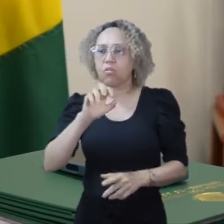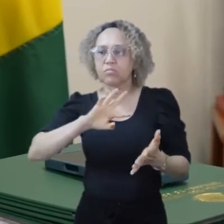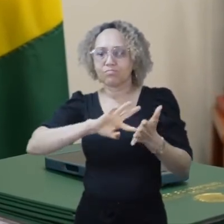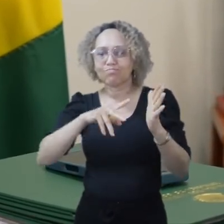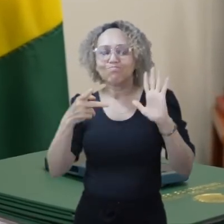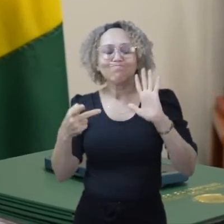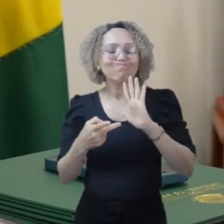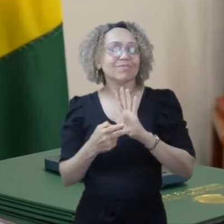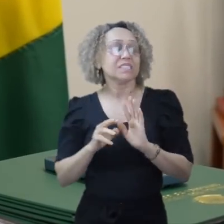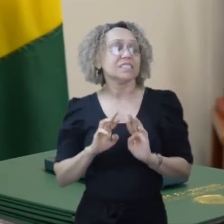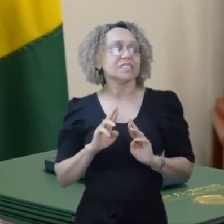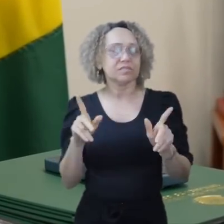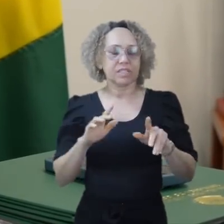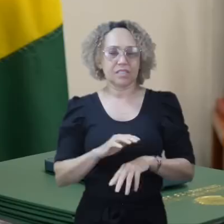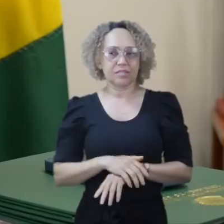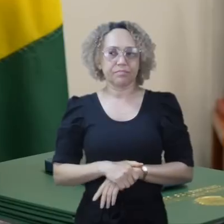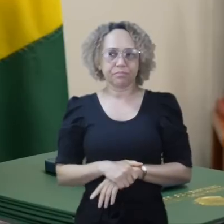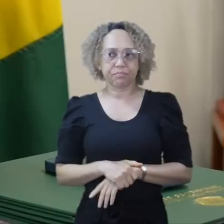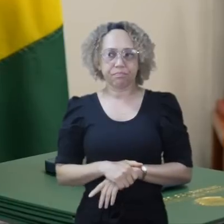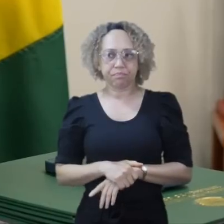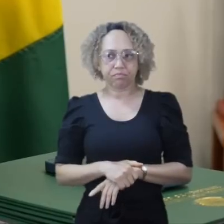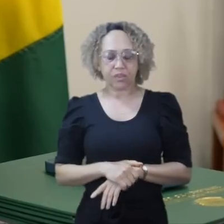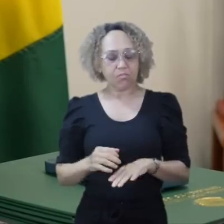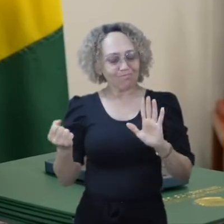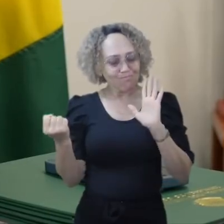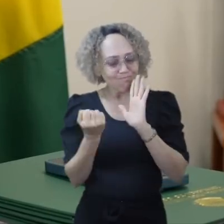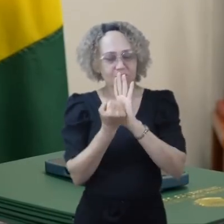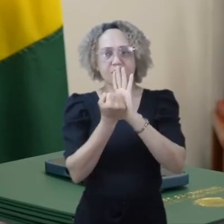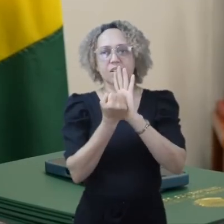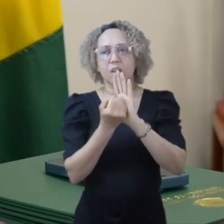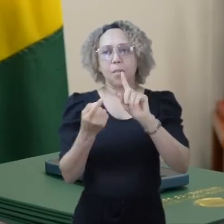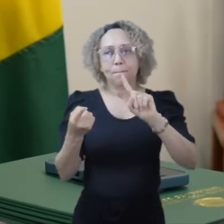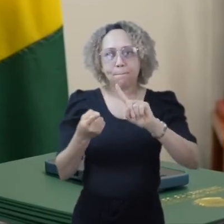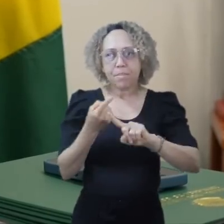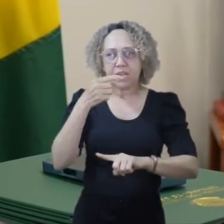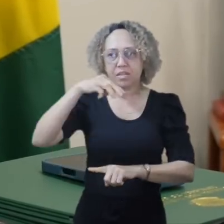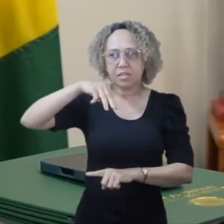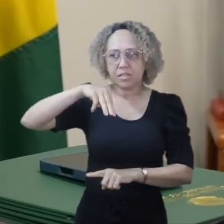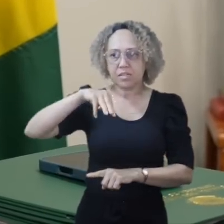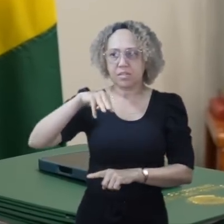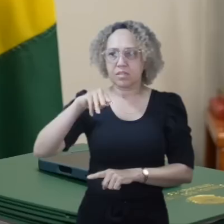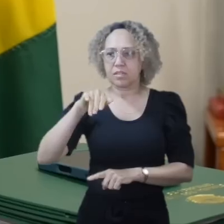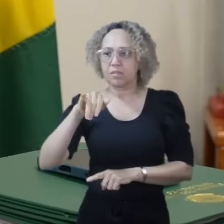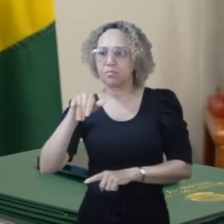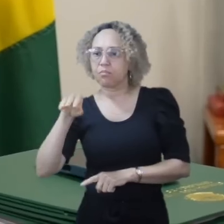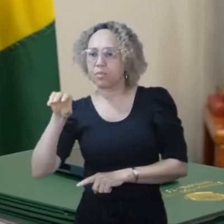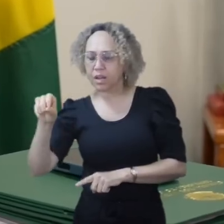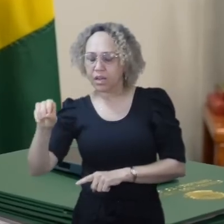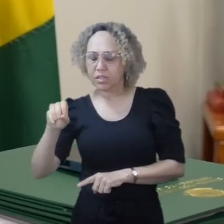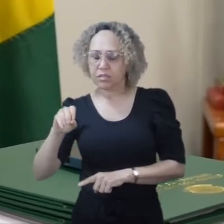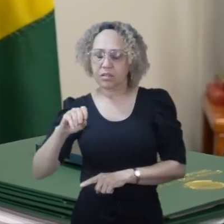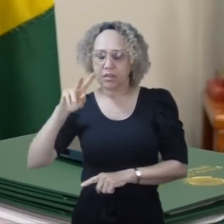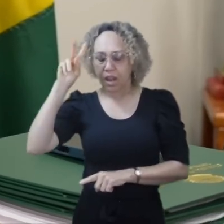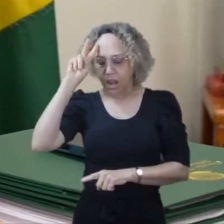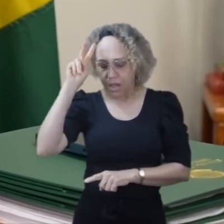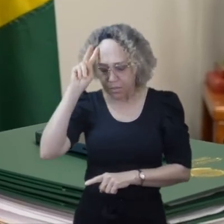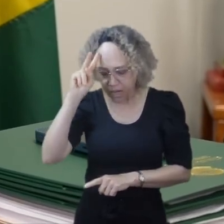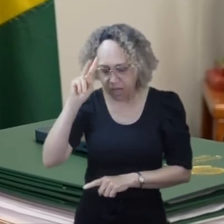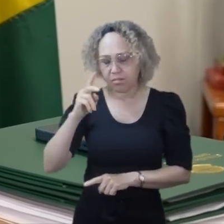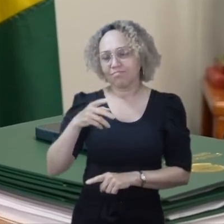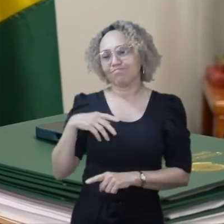significado diferente. Porque é um 1º de maio que nós temos que sempre lembrar e relembrar